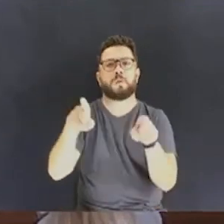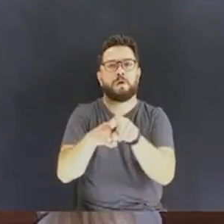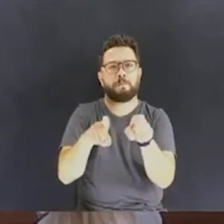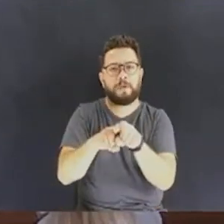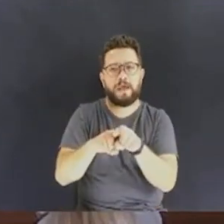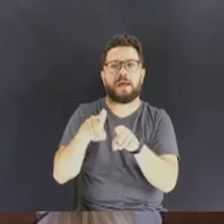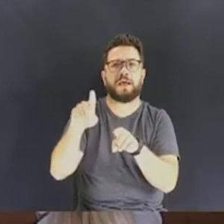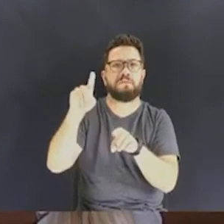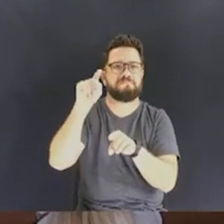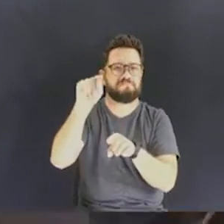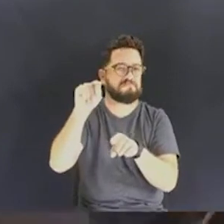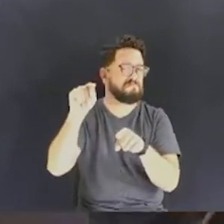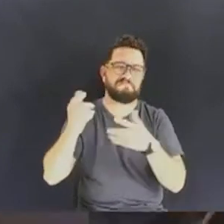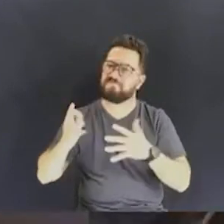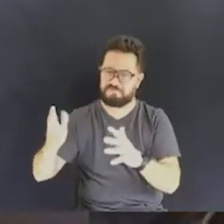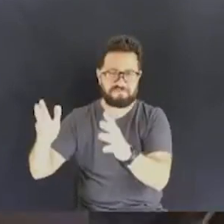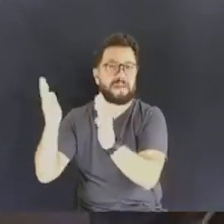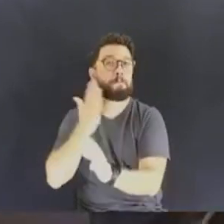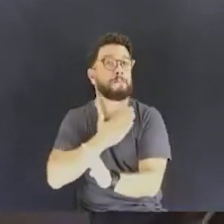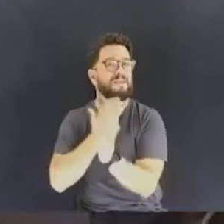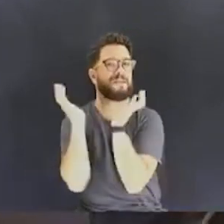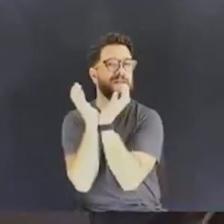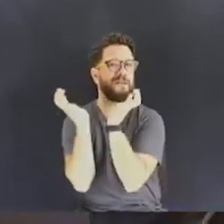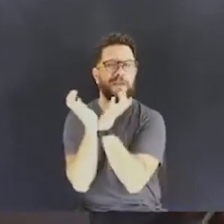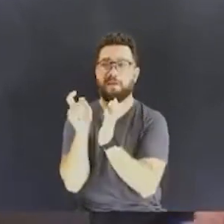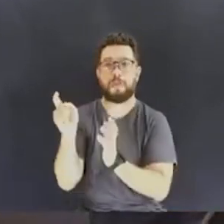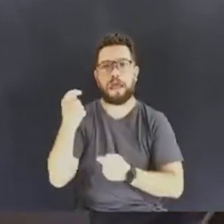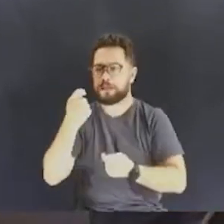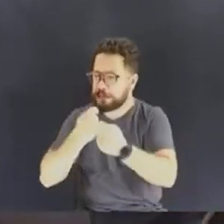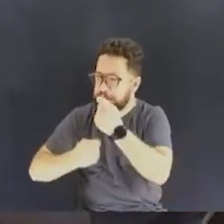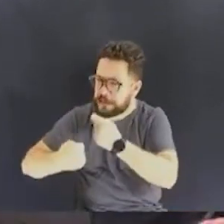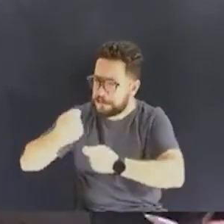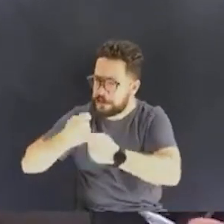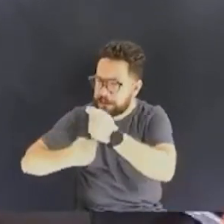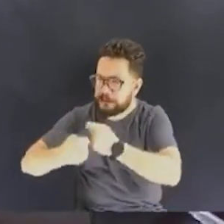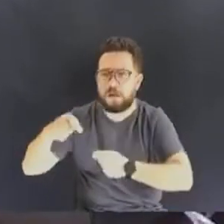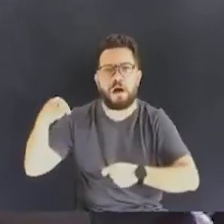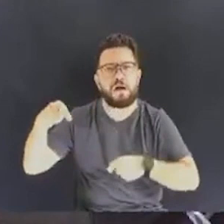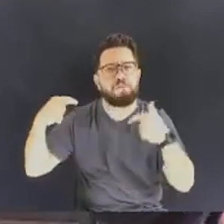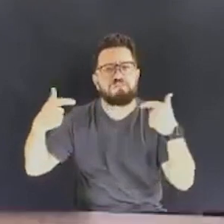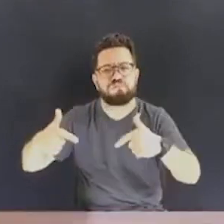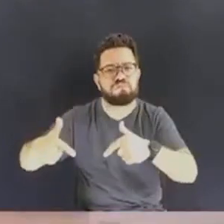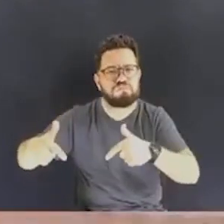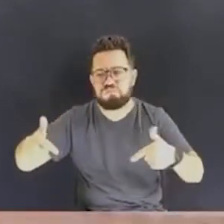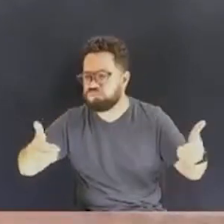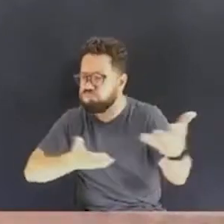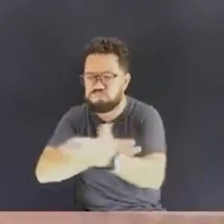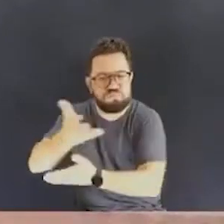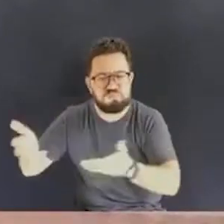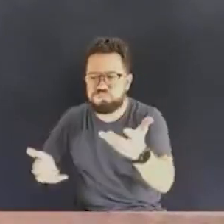que a gente faça uma Secretaria de Finanças como se apresenta. É uma